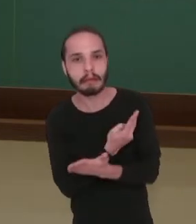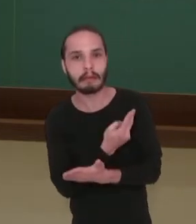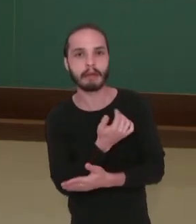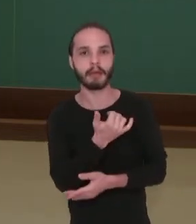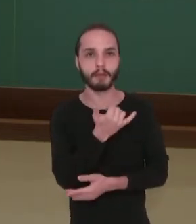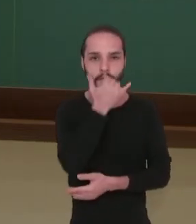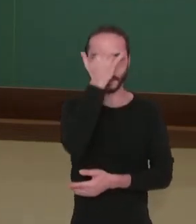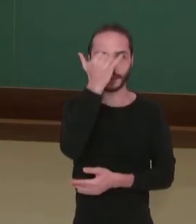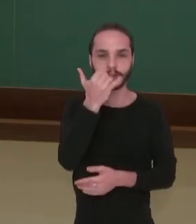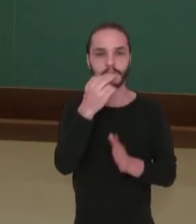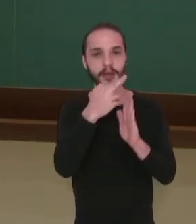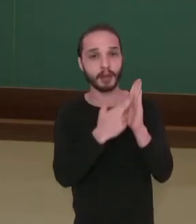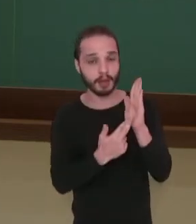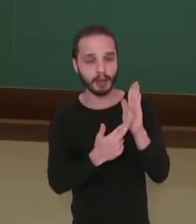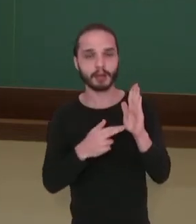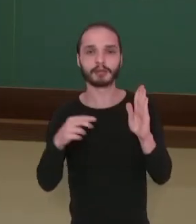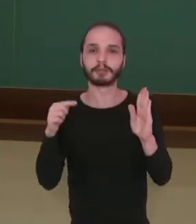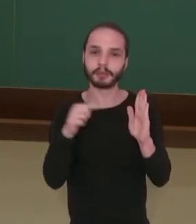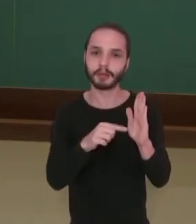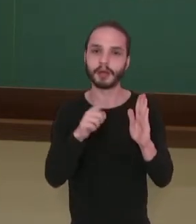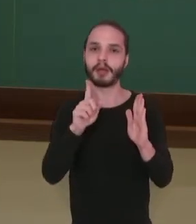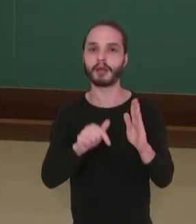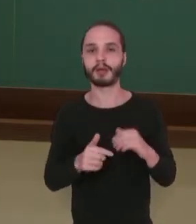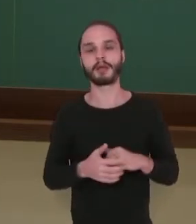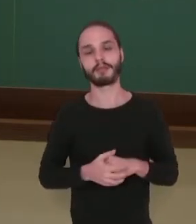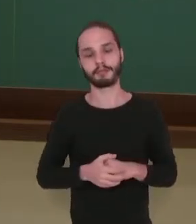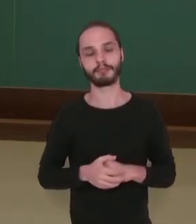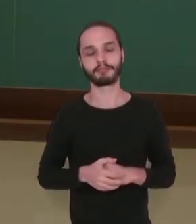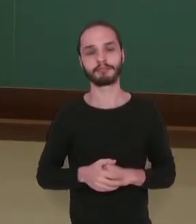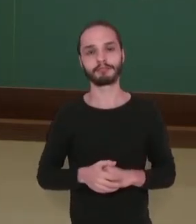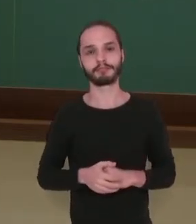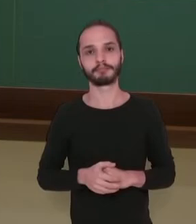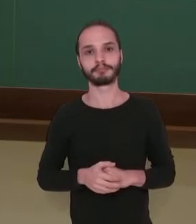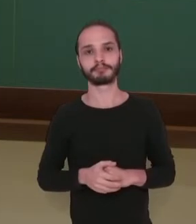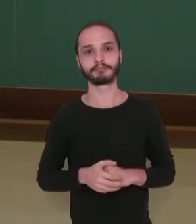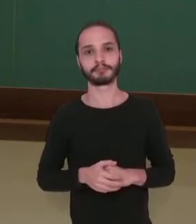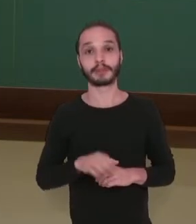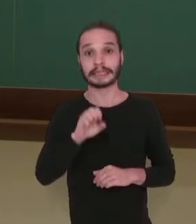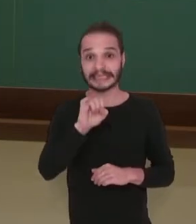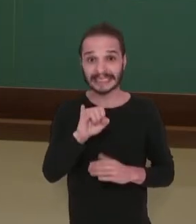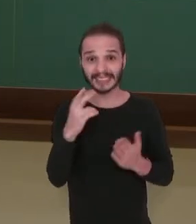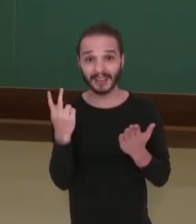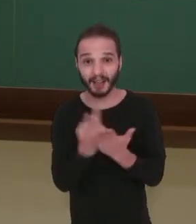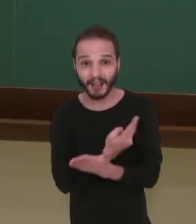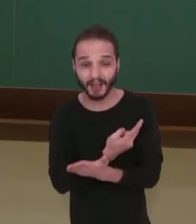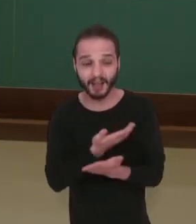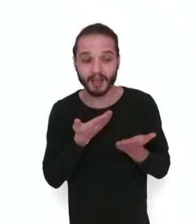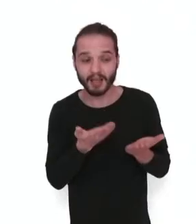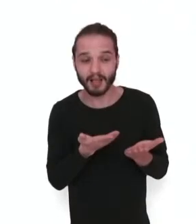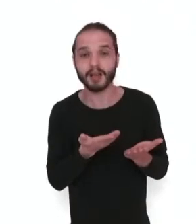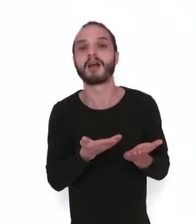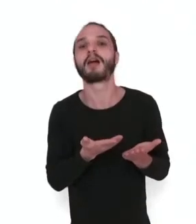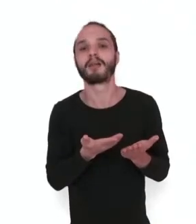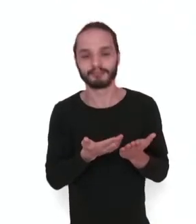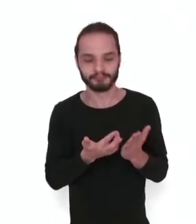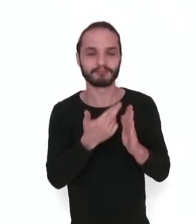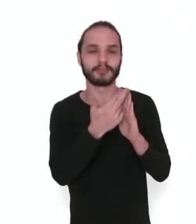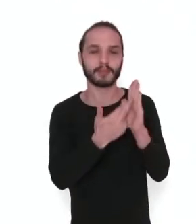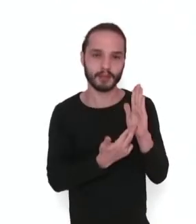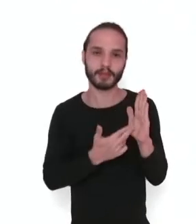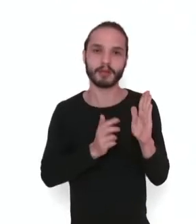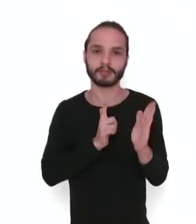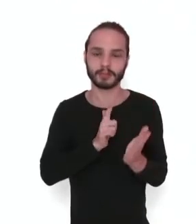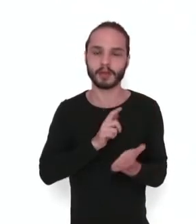norma social. Isso é a ideia de transgressão. Se isso acontecer, o regimento escolar também prevê ações